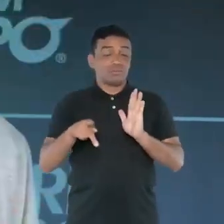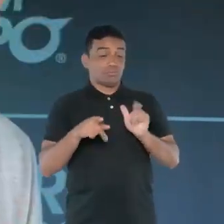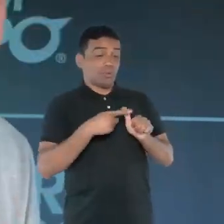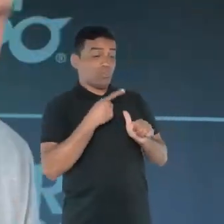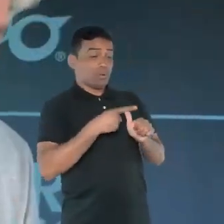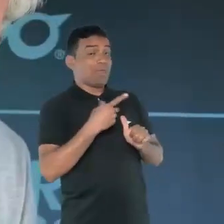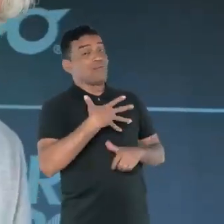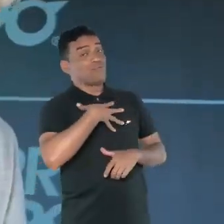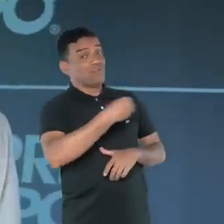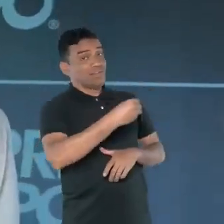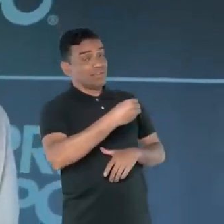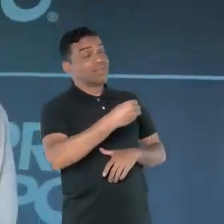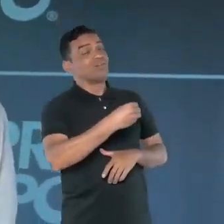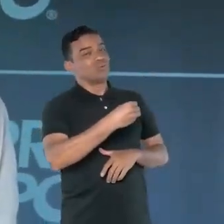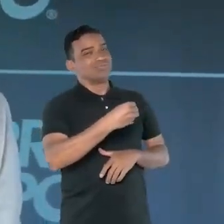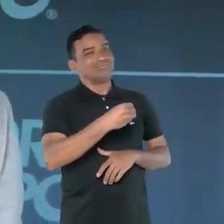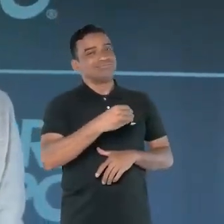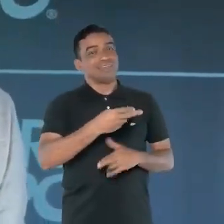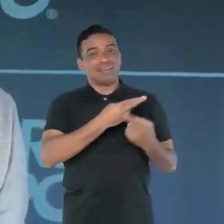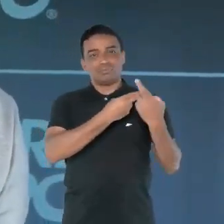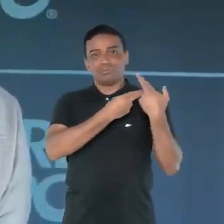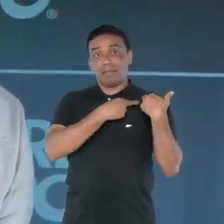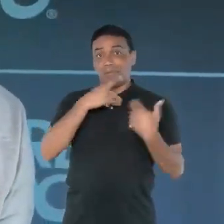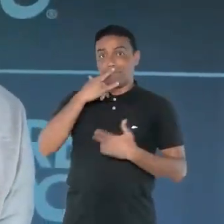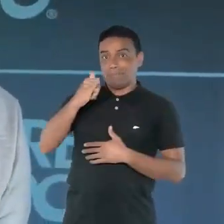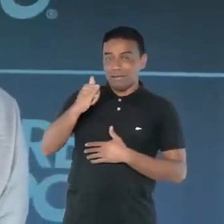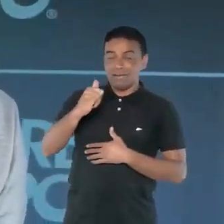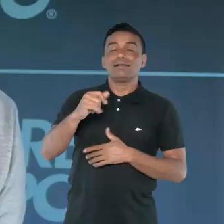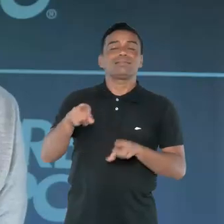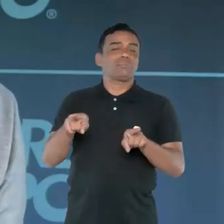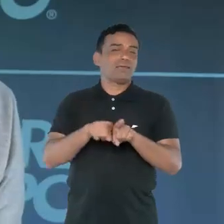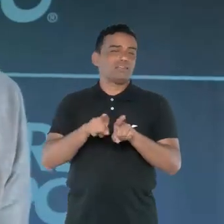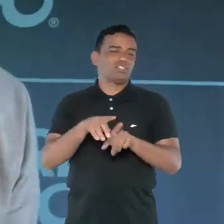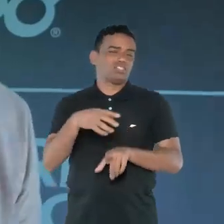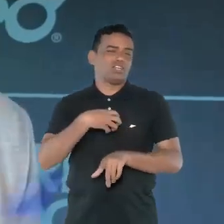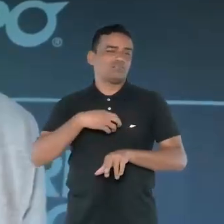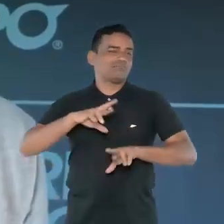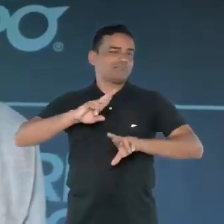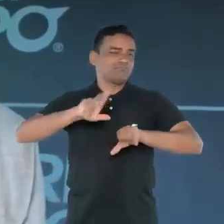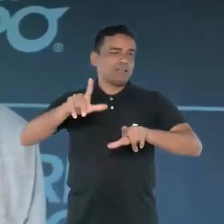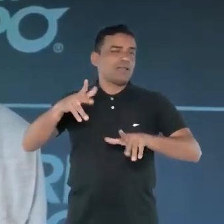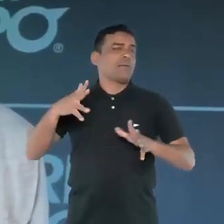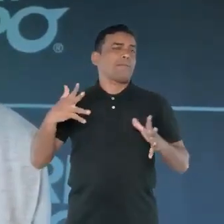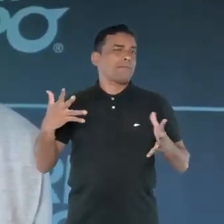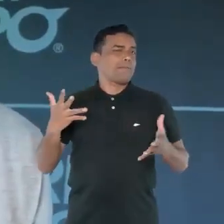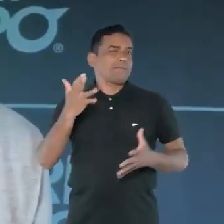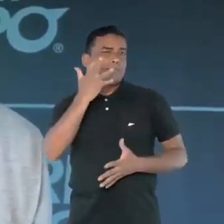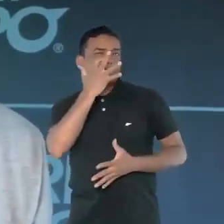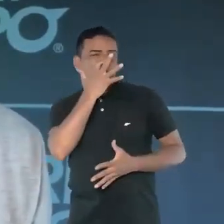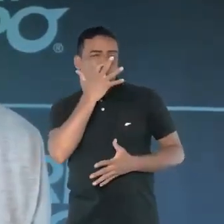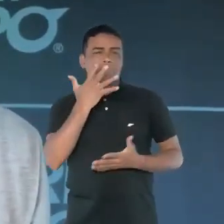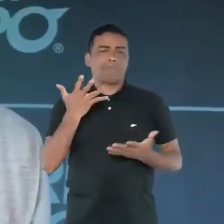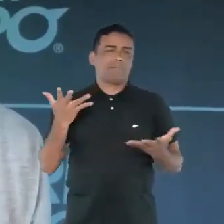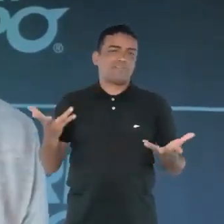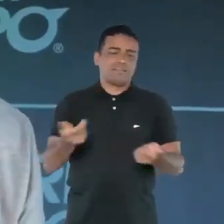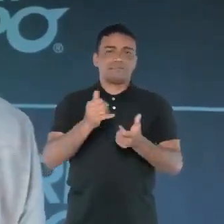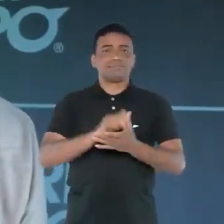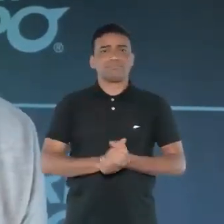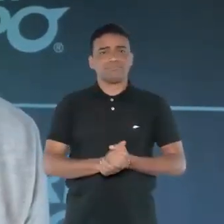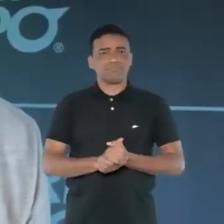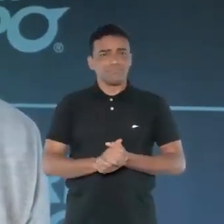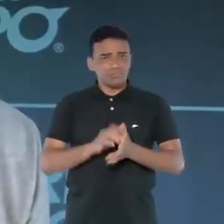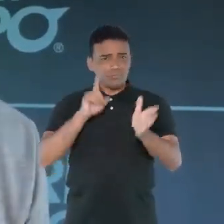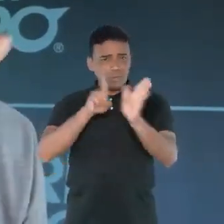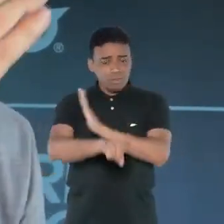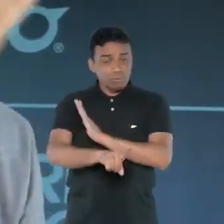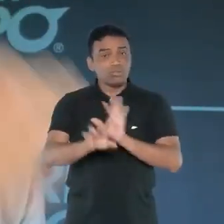da paternidade, e faz isso de modo também muito impressionante. Tem uma outra pergunta que eu preparei aqui, que também ficou na